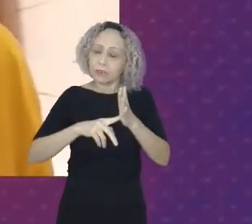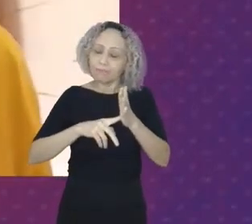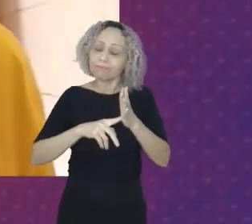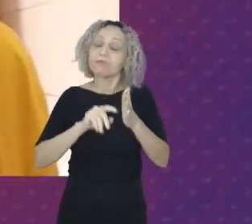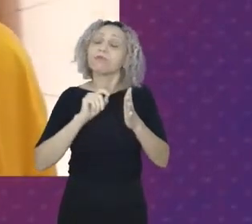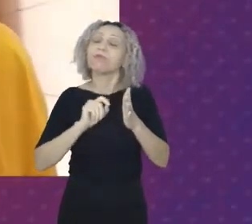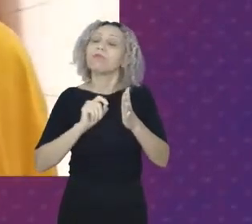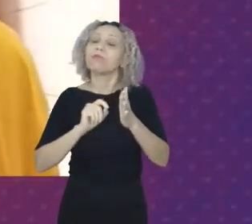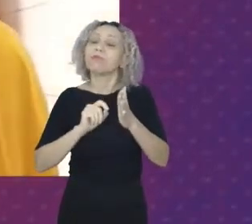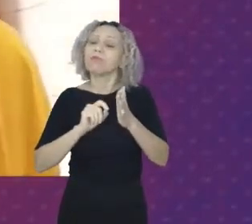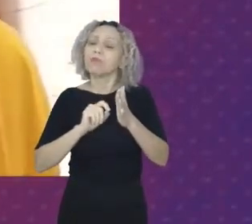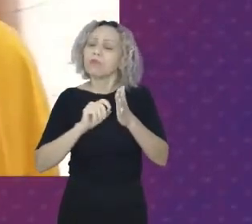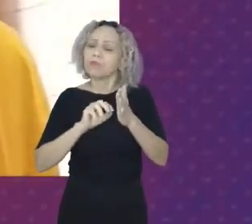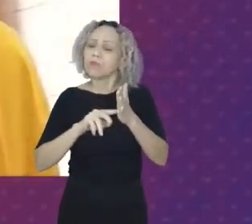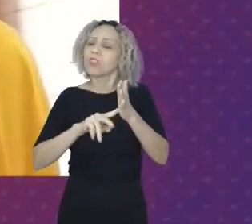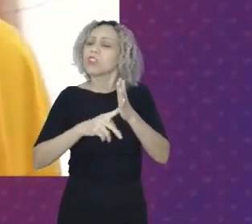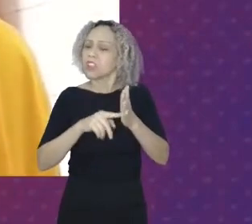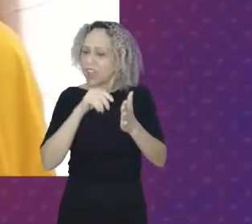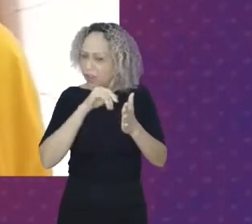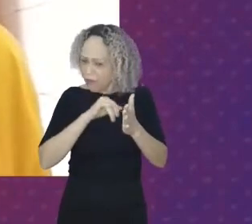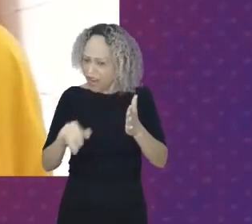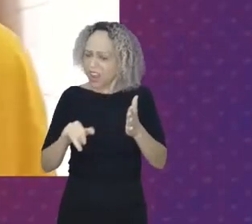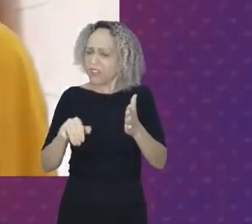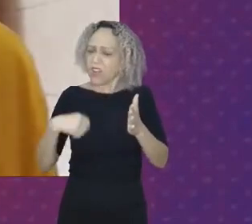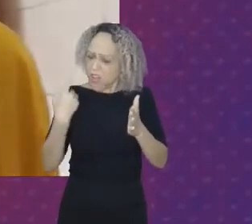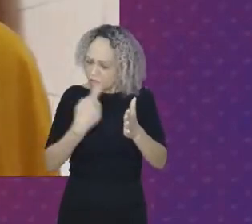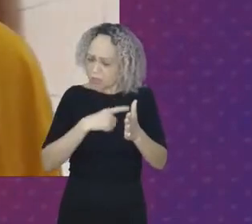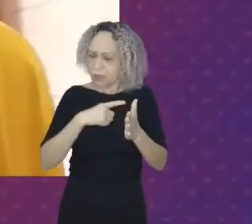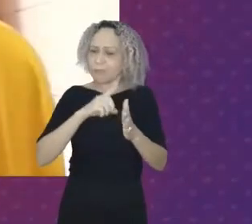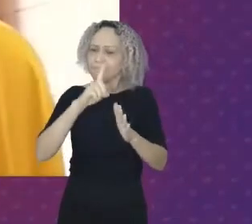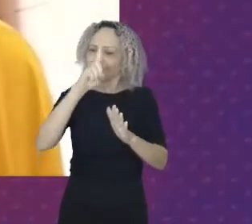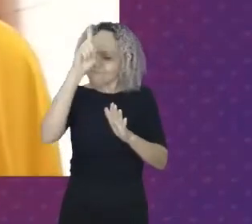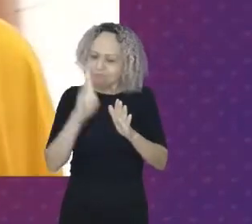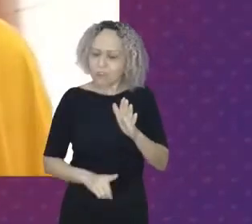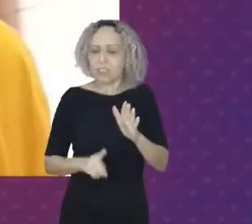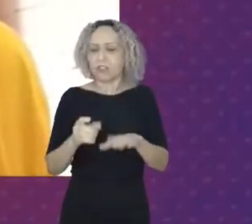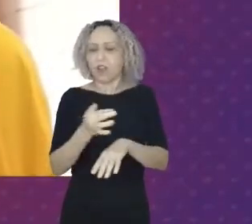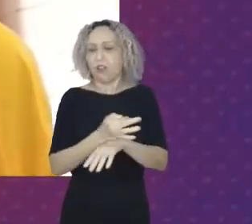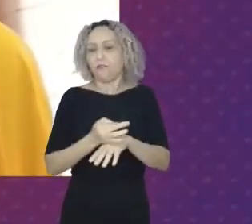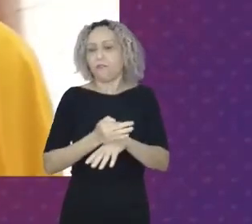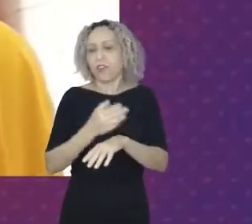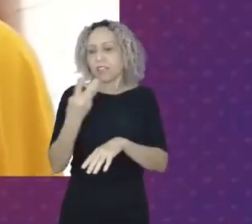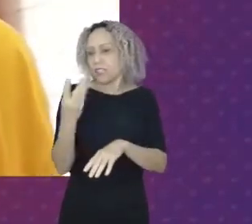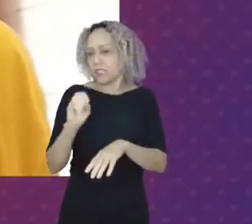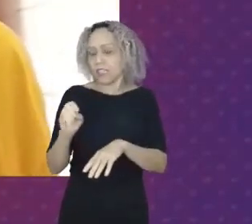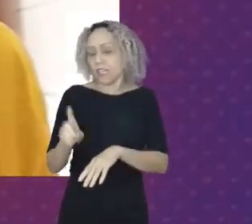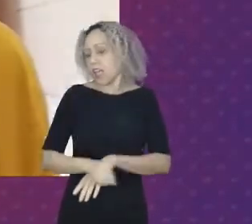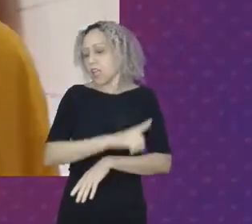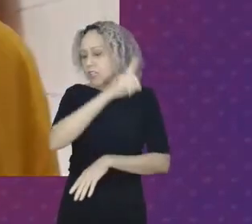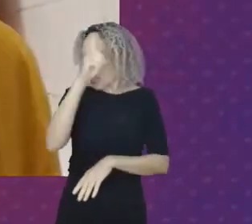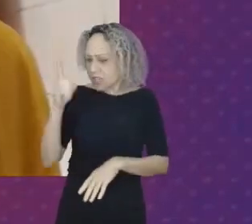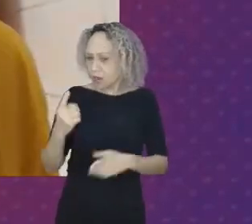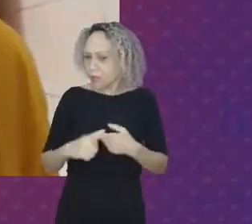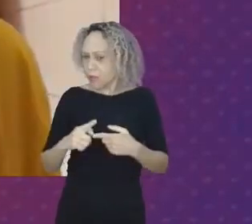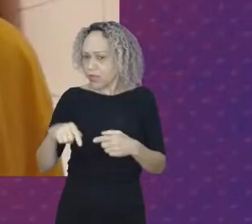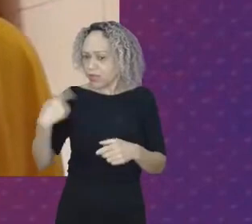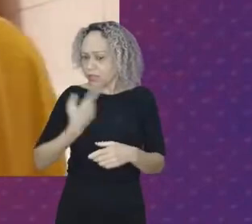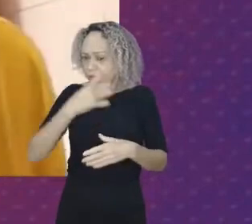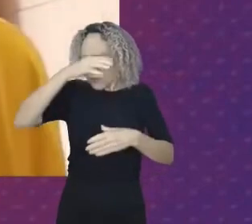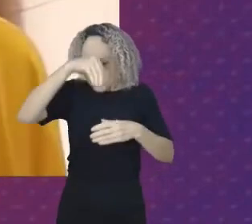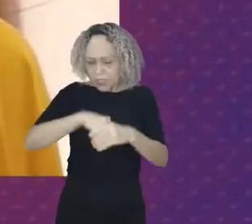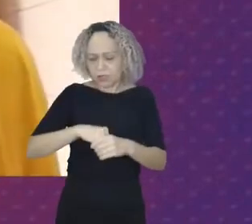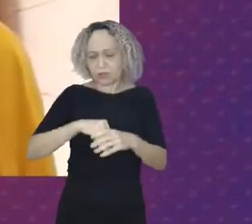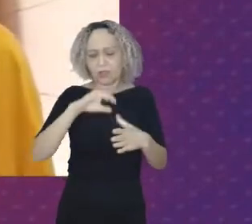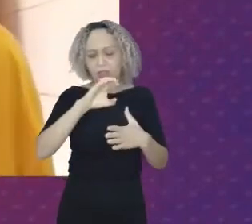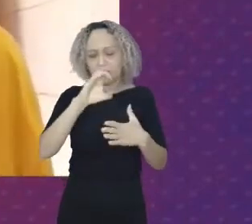dizendo que nós tínhamos direito a férias de 30 dias porque pertencemos à classe trabalhadora e que, portanto, não era justo. Então,